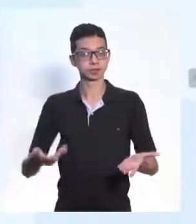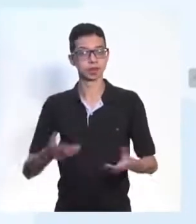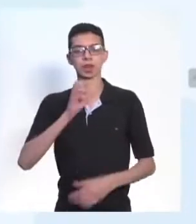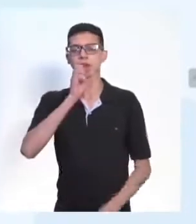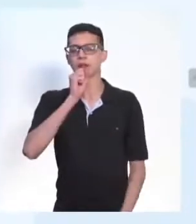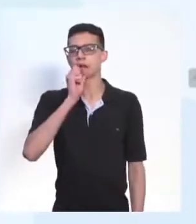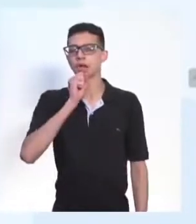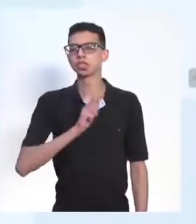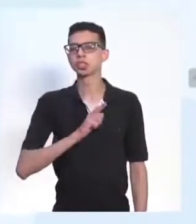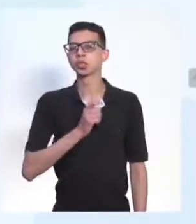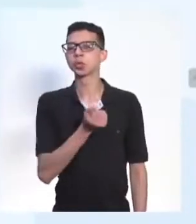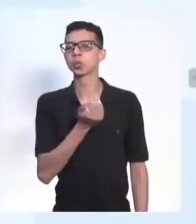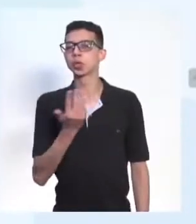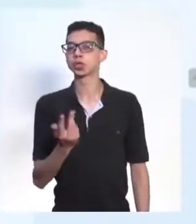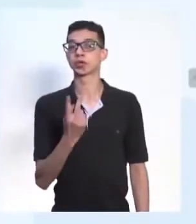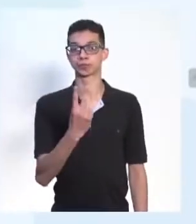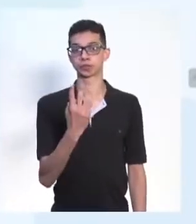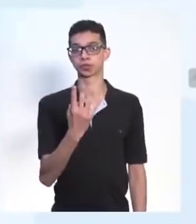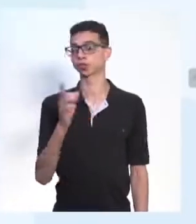nós temos